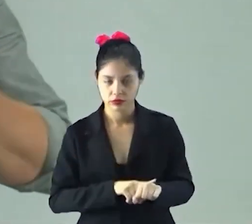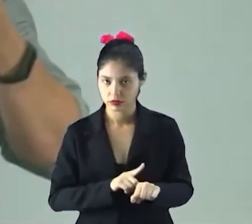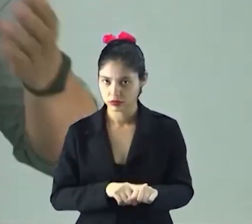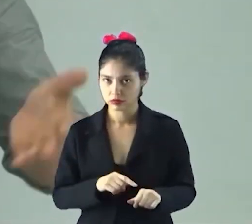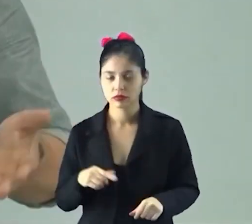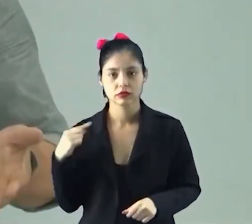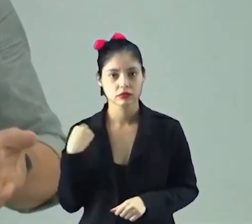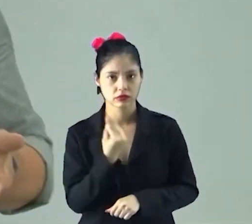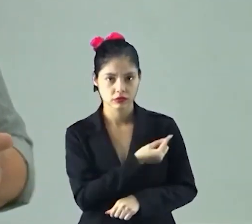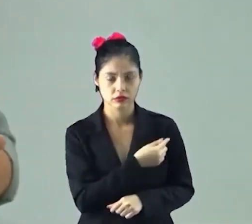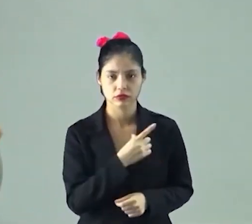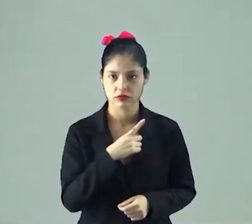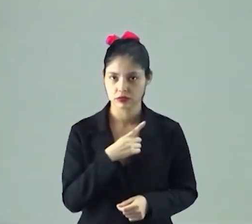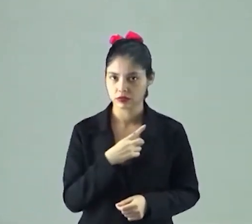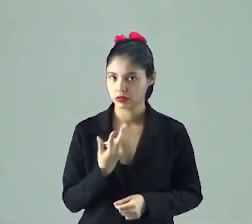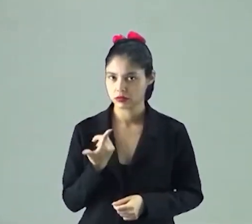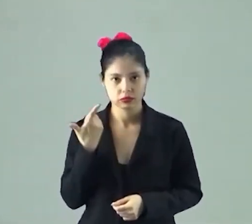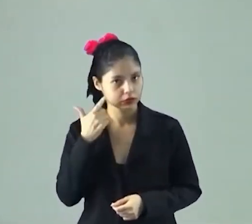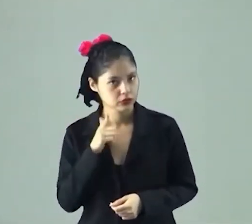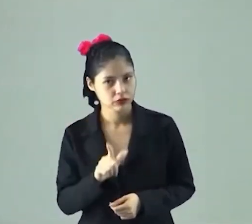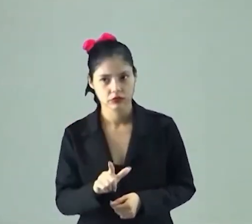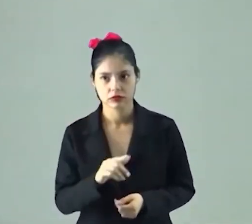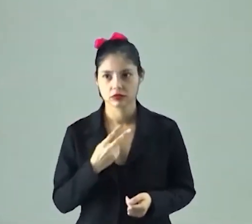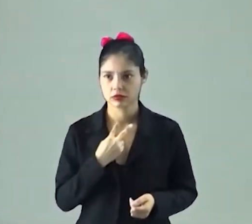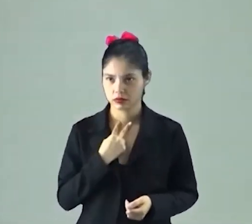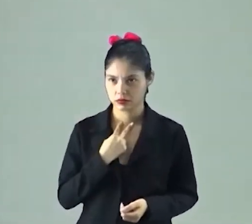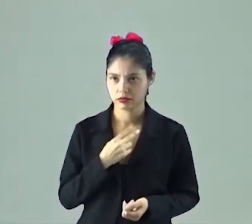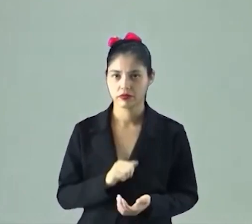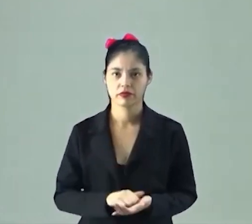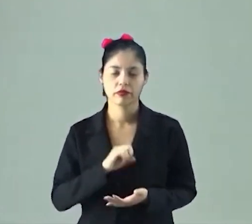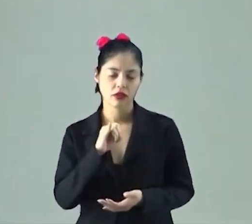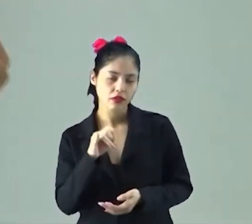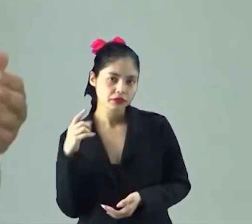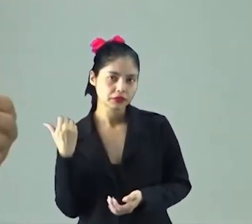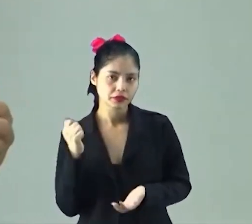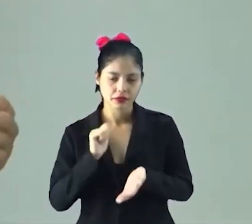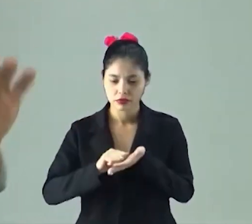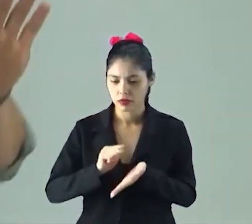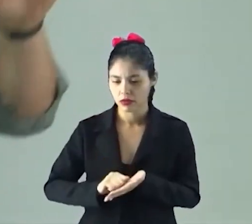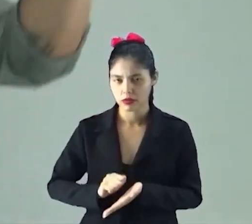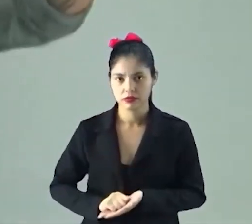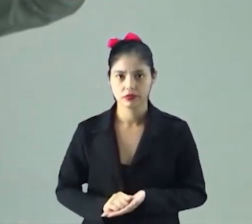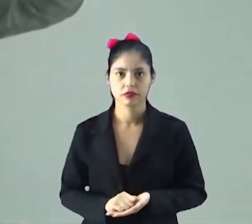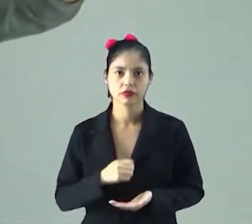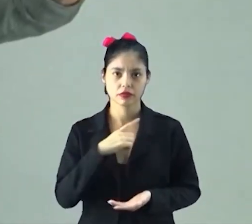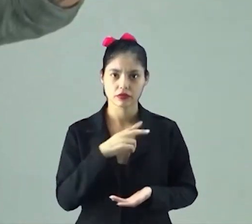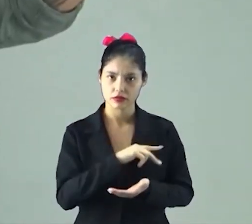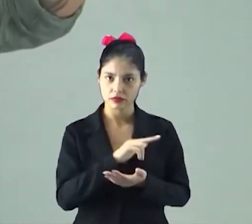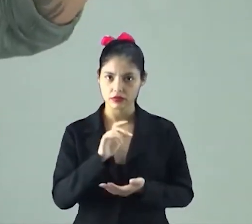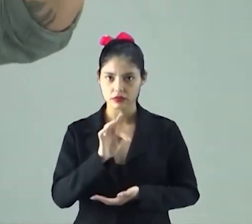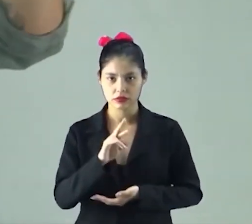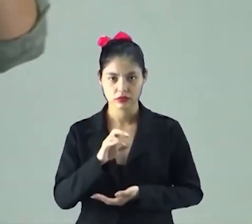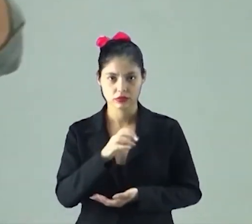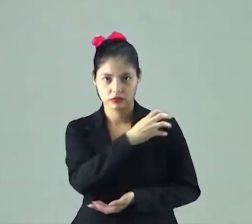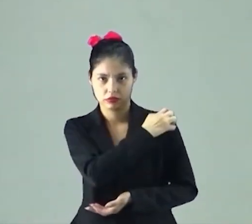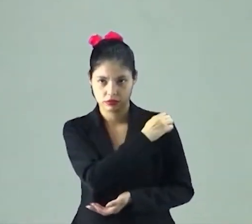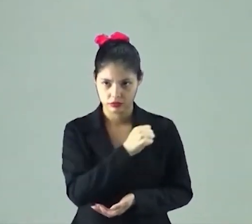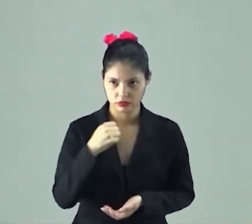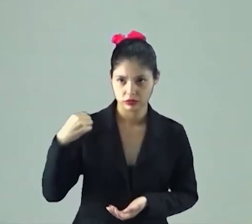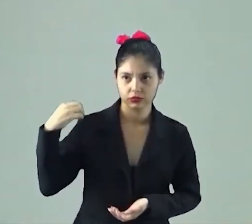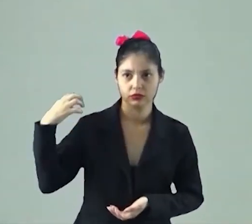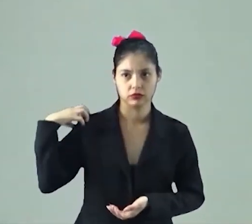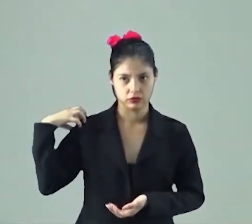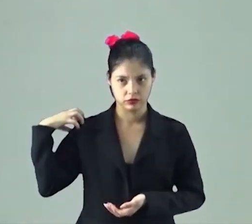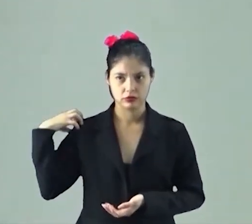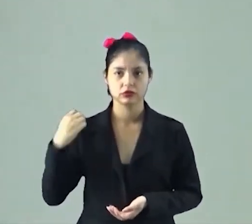nossa existência não consegue ocupar. Mas se a gente pegar, por exemplo, as anotações de Aristóteles, por exemplo, que a gente vai